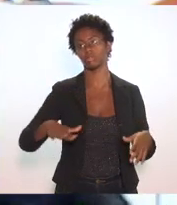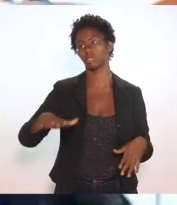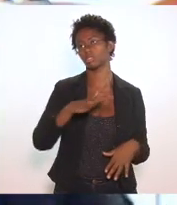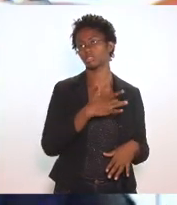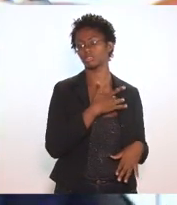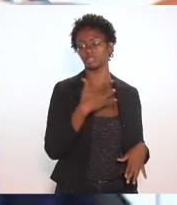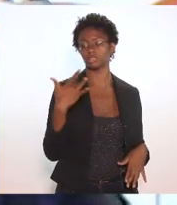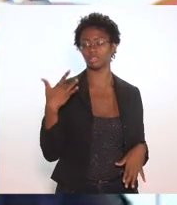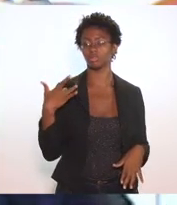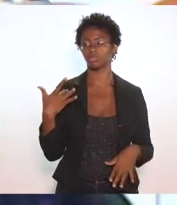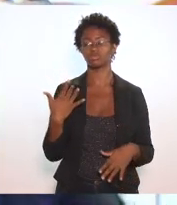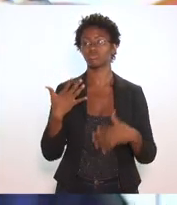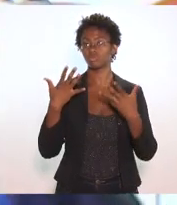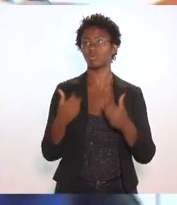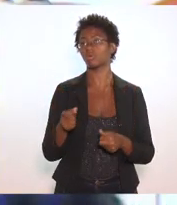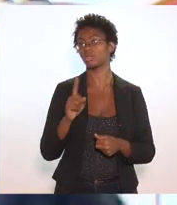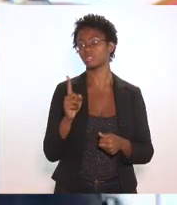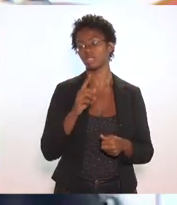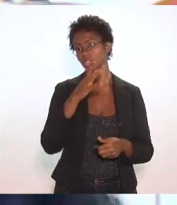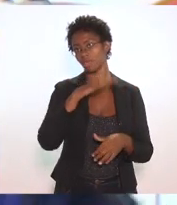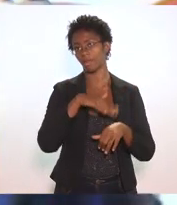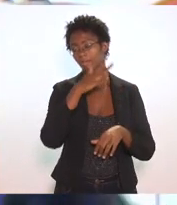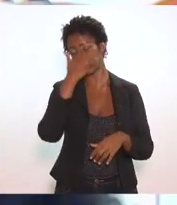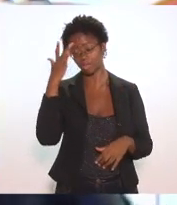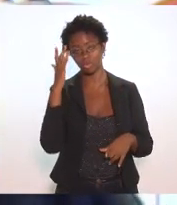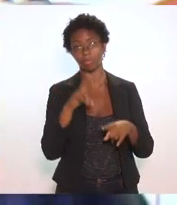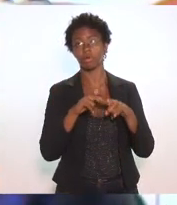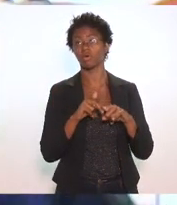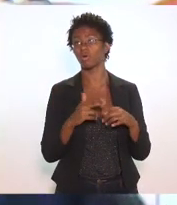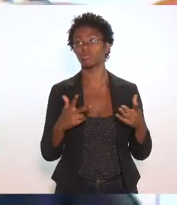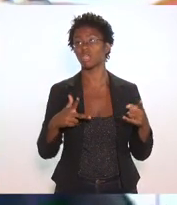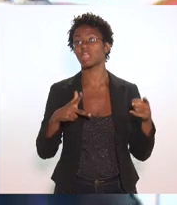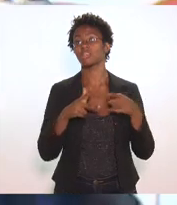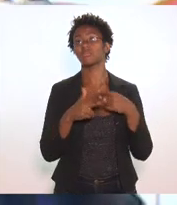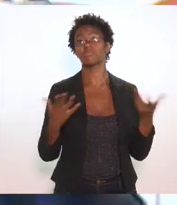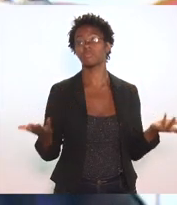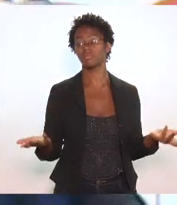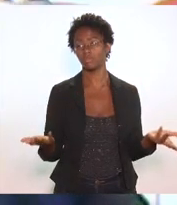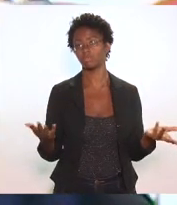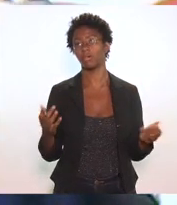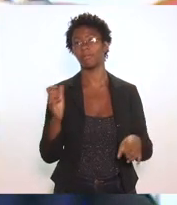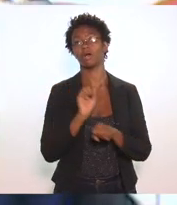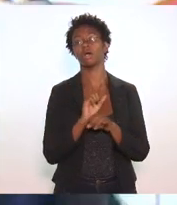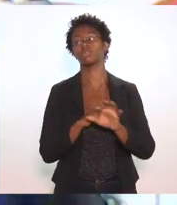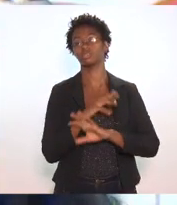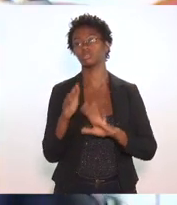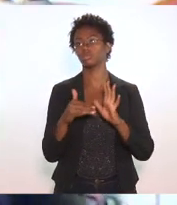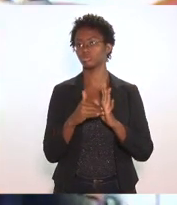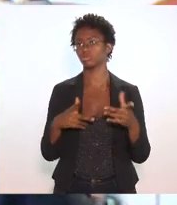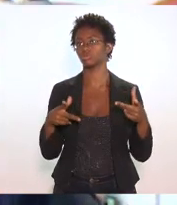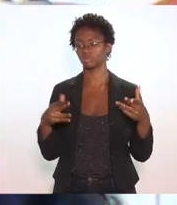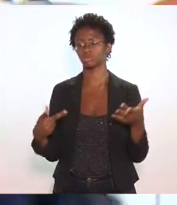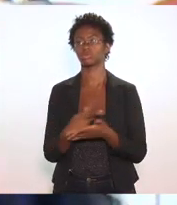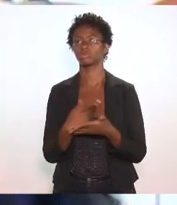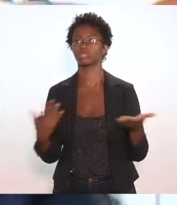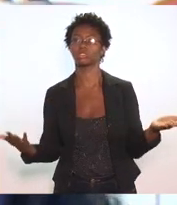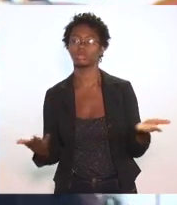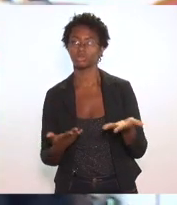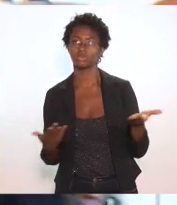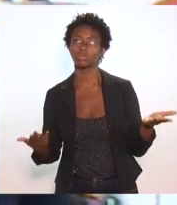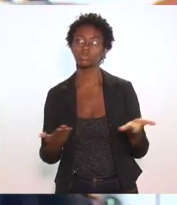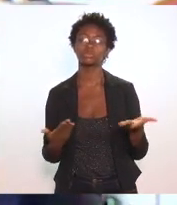de receber ninguém, não pode funcionar nada, tem que parar tudo como está acontecendo. Agora, para que a gente não chegue nesse momento,